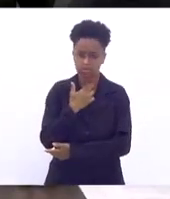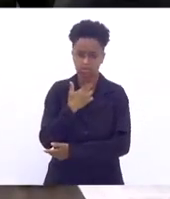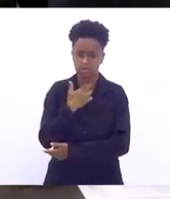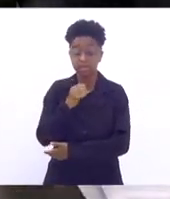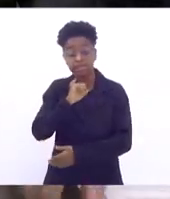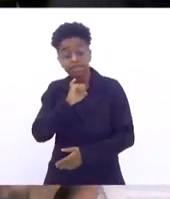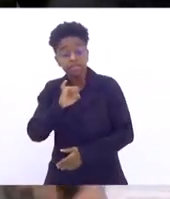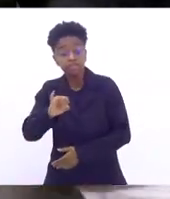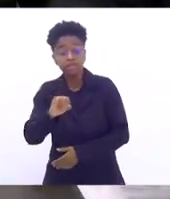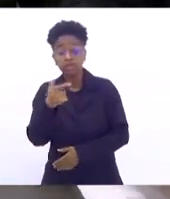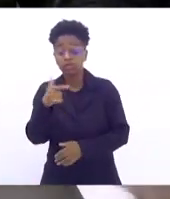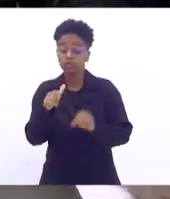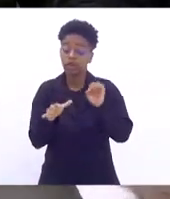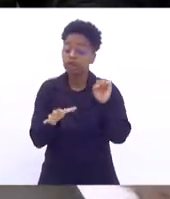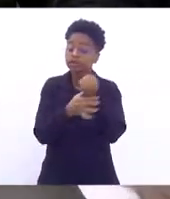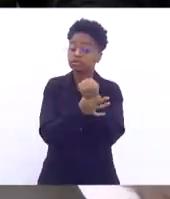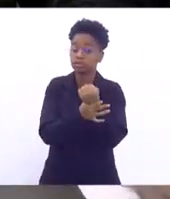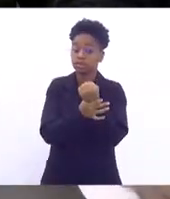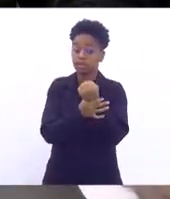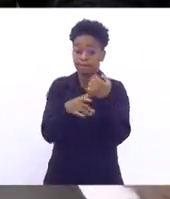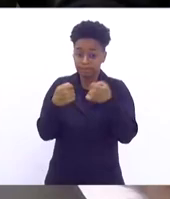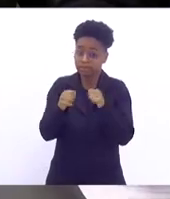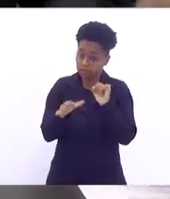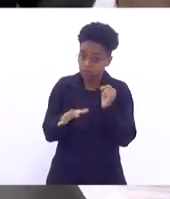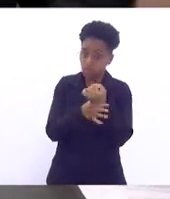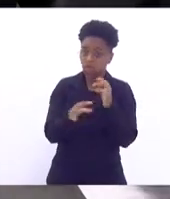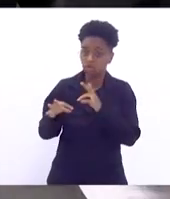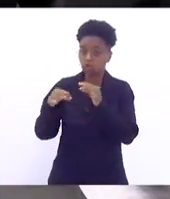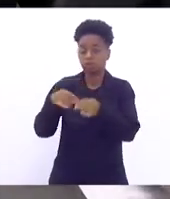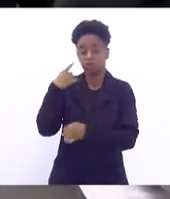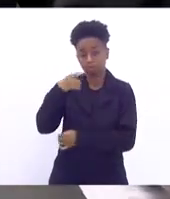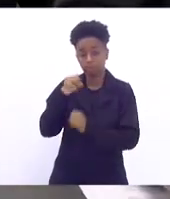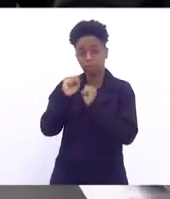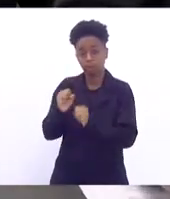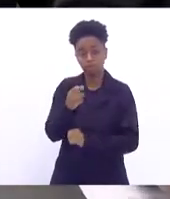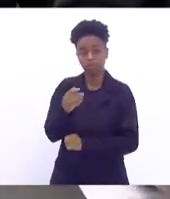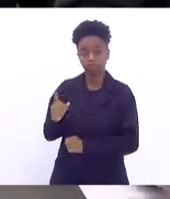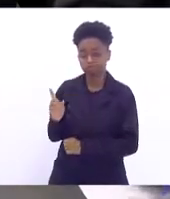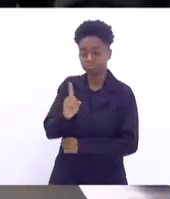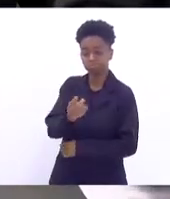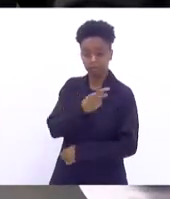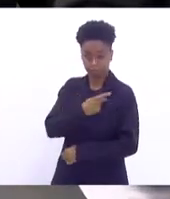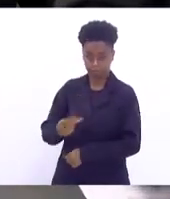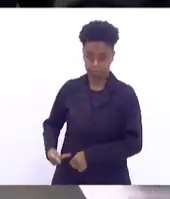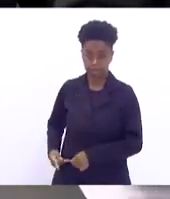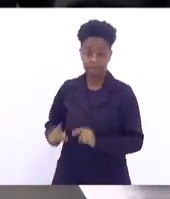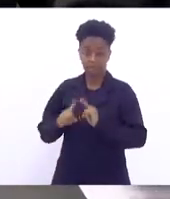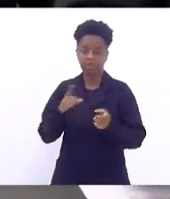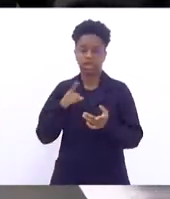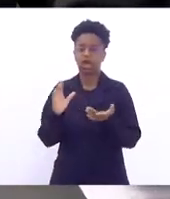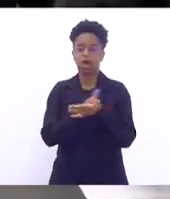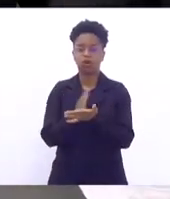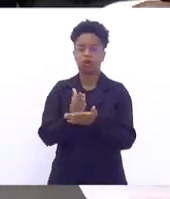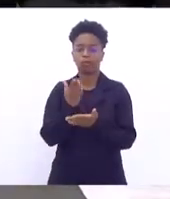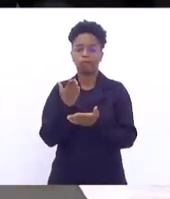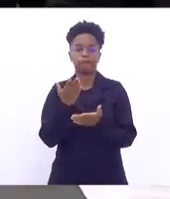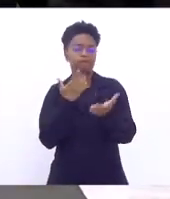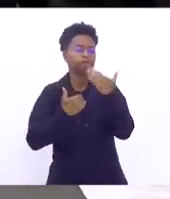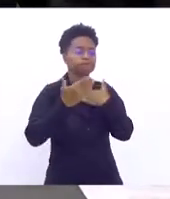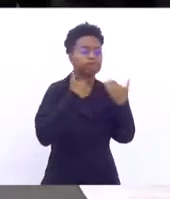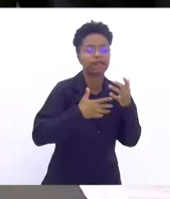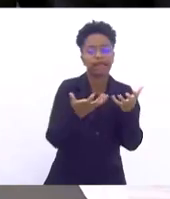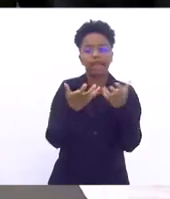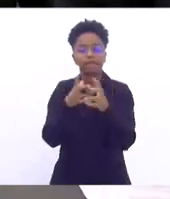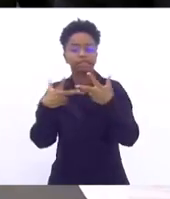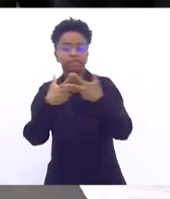tiver se tiver garantia de que todo Deputado ou deputada pode presidir pelo menos uma mas aos gulosas que querem de 30